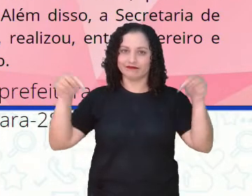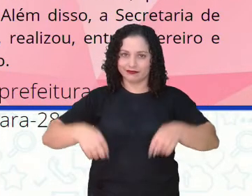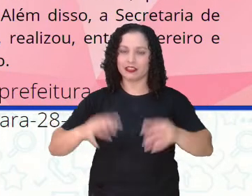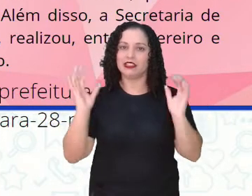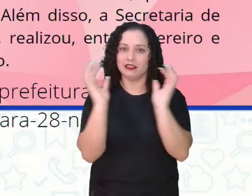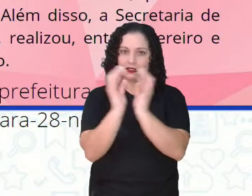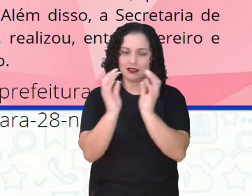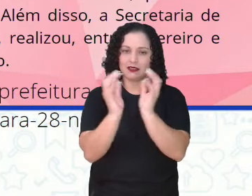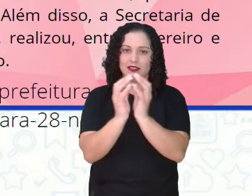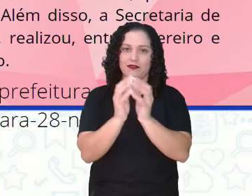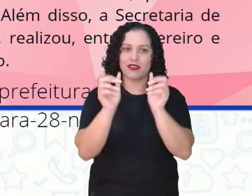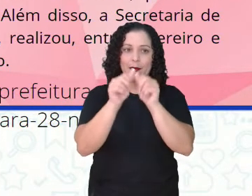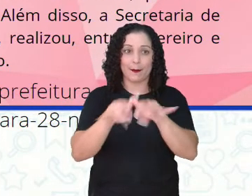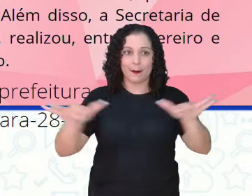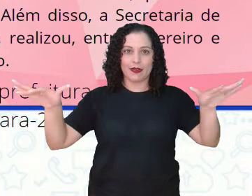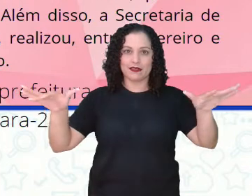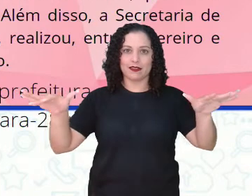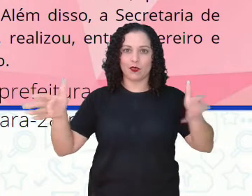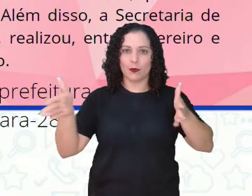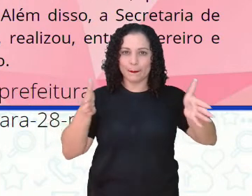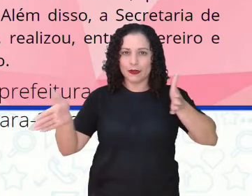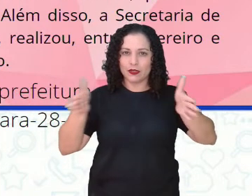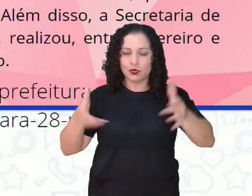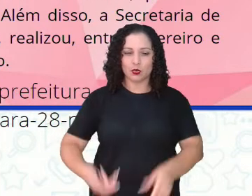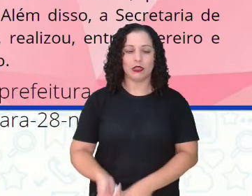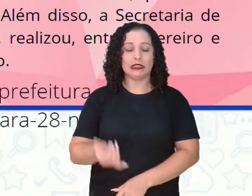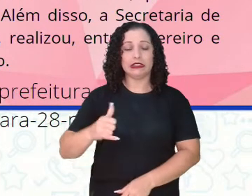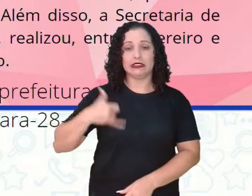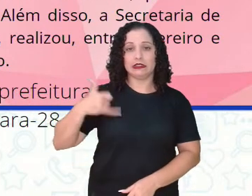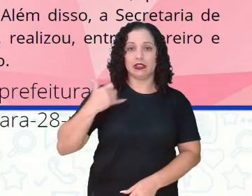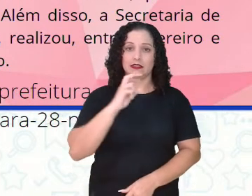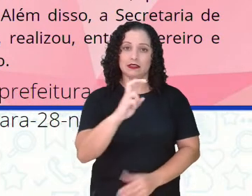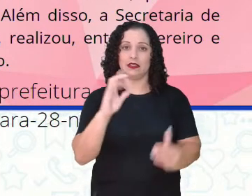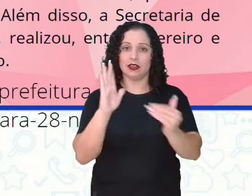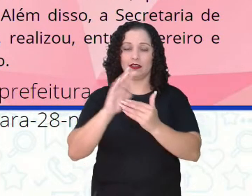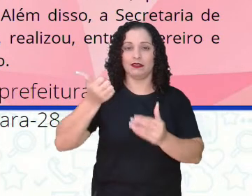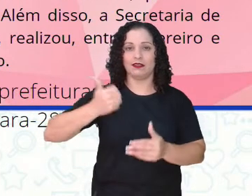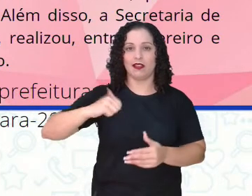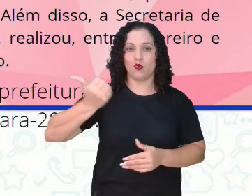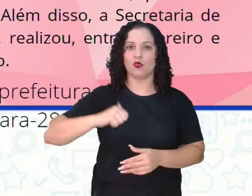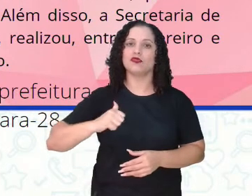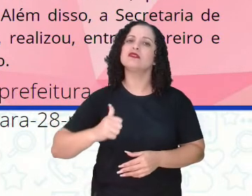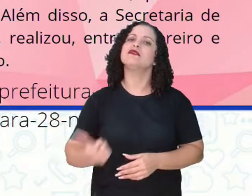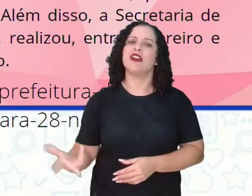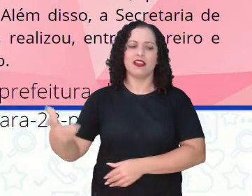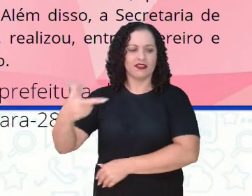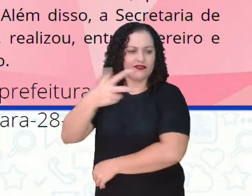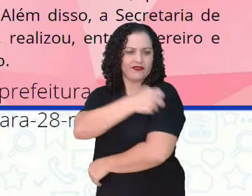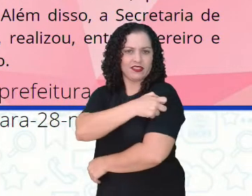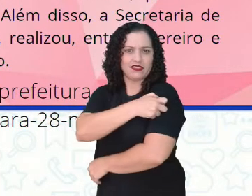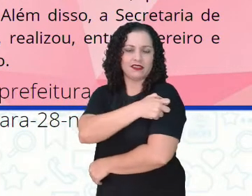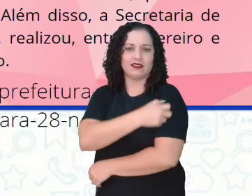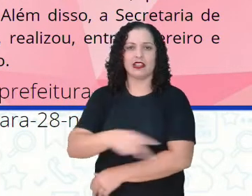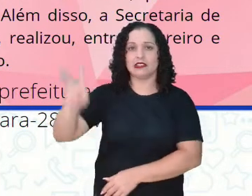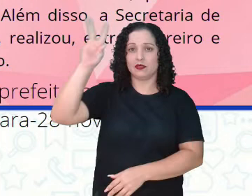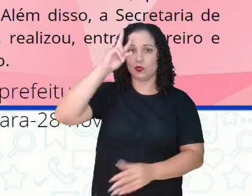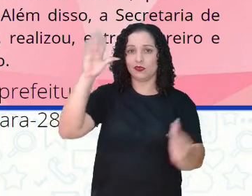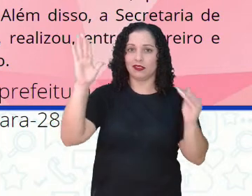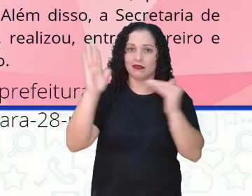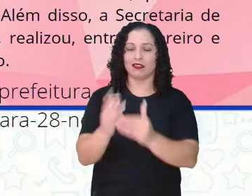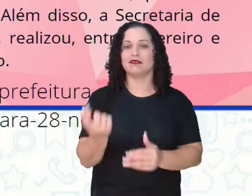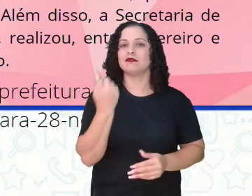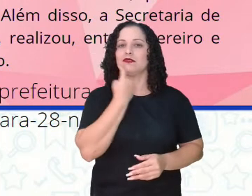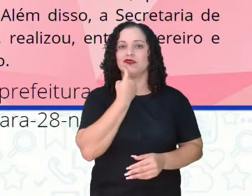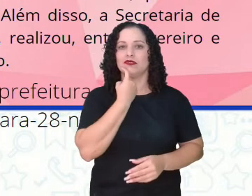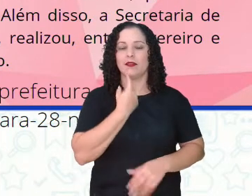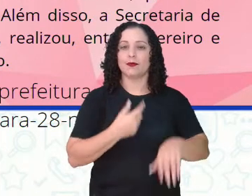a ampliação, as crianças entre 5 e 11 anos vão poder receber os imunizantes de segunda a sexta-feira, das 8